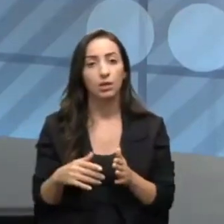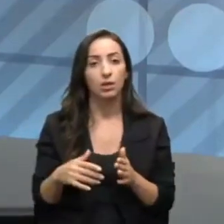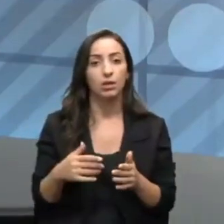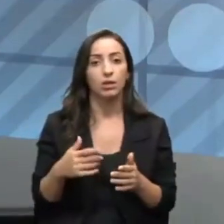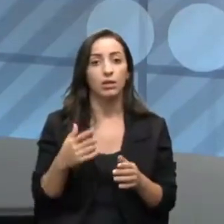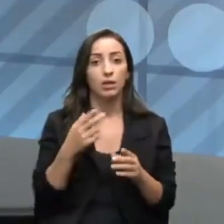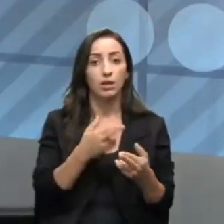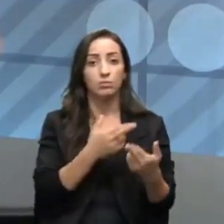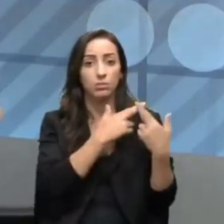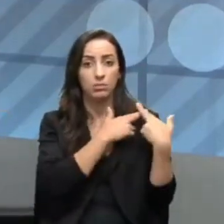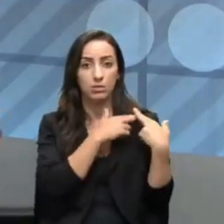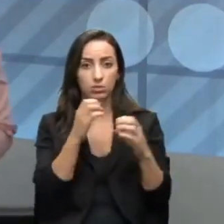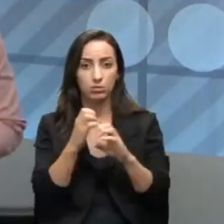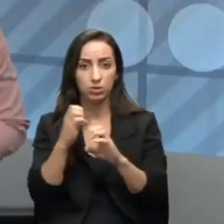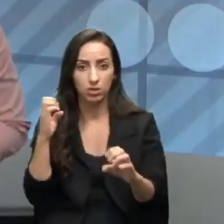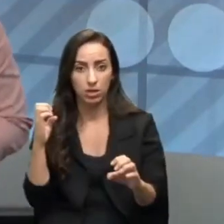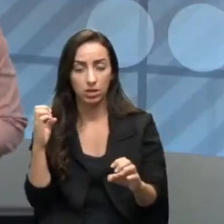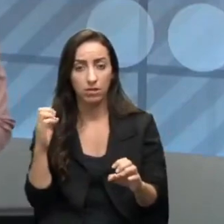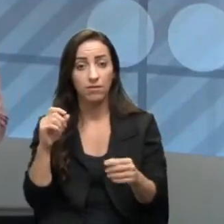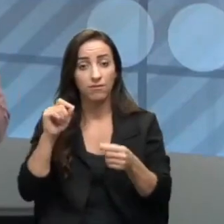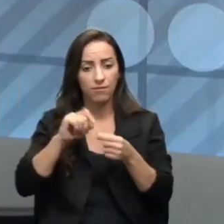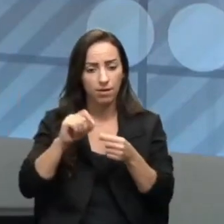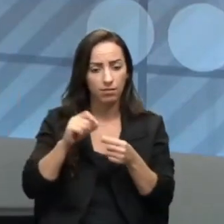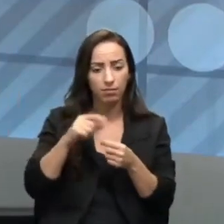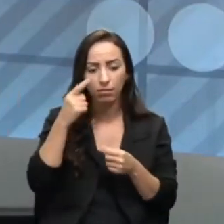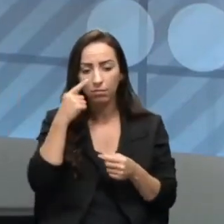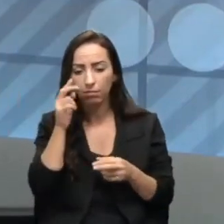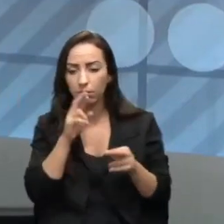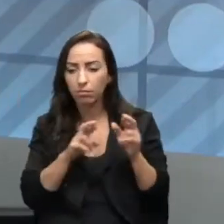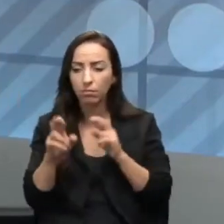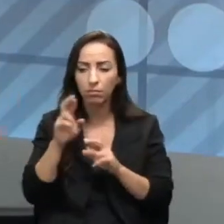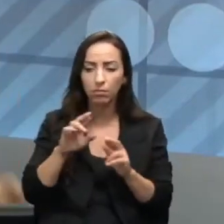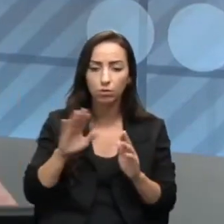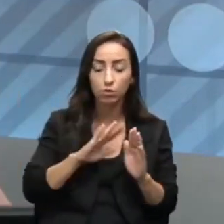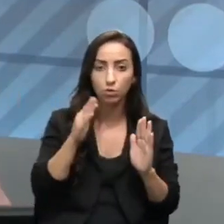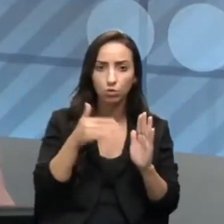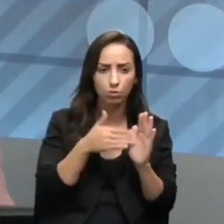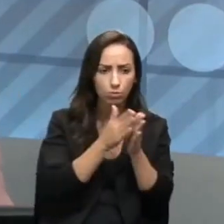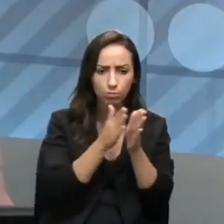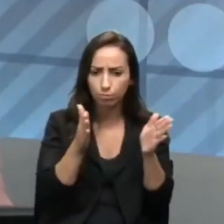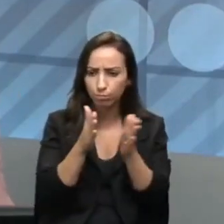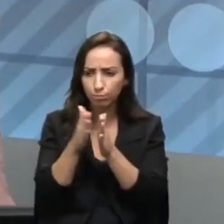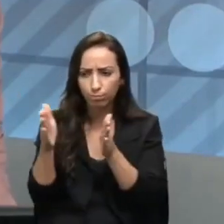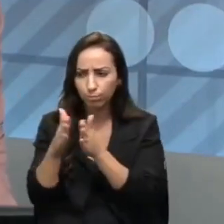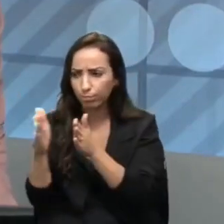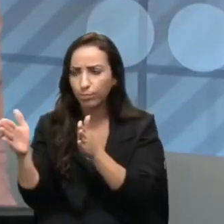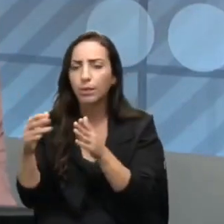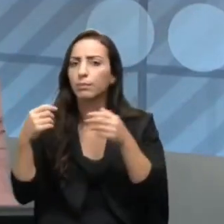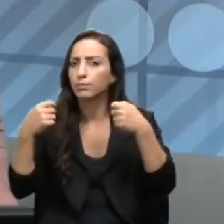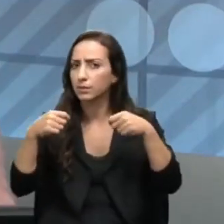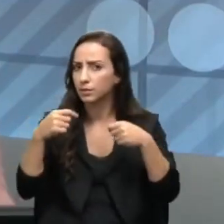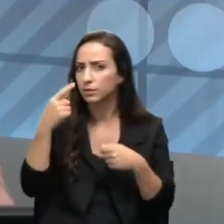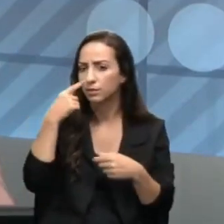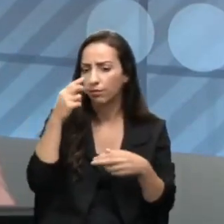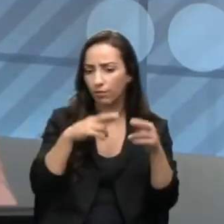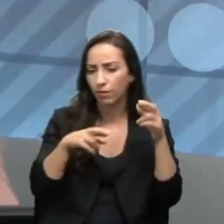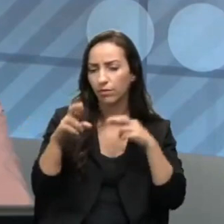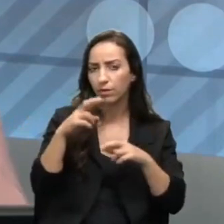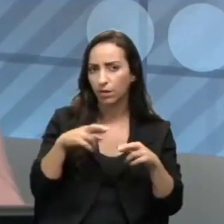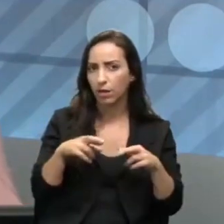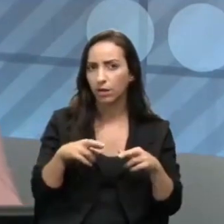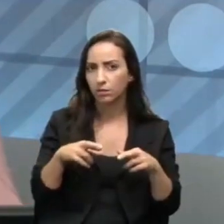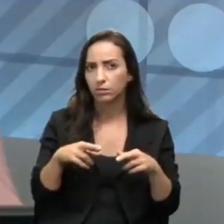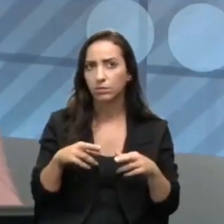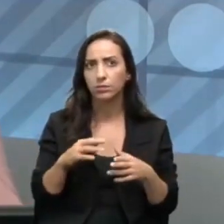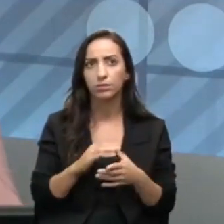engenheiro é fazer esta verificação na obra de todo o espaçamento do estribo. Tem que ser verificado. Isso é um ponto importante, a